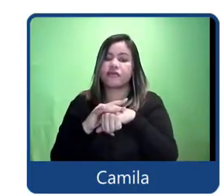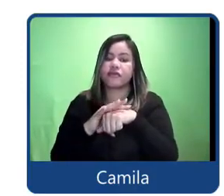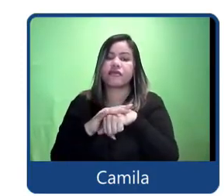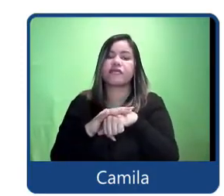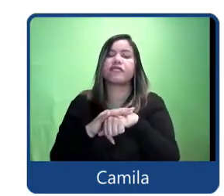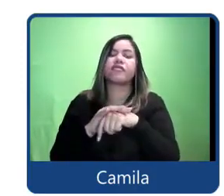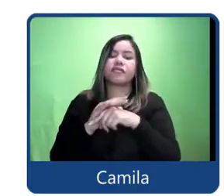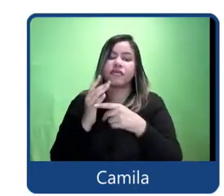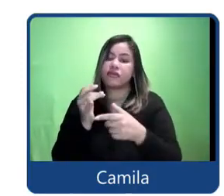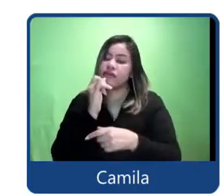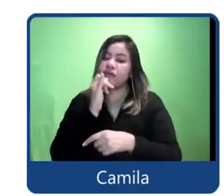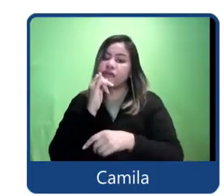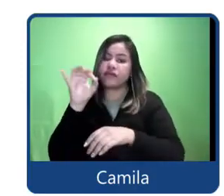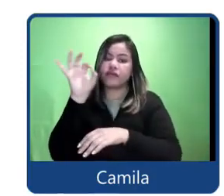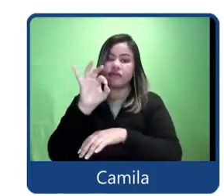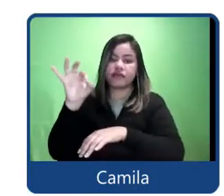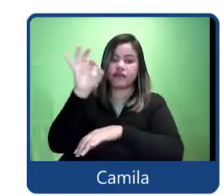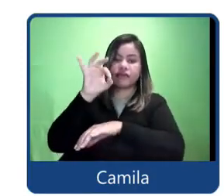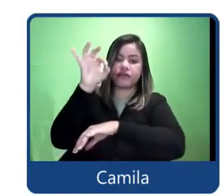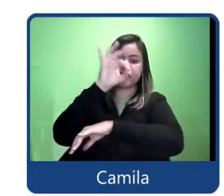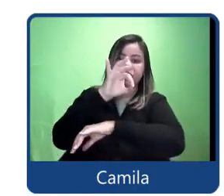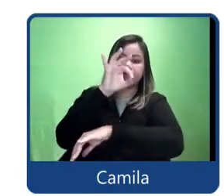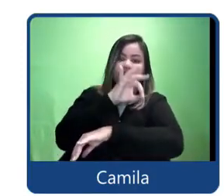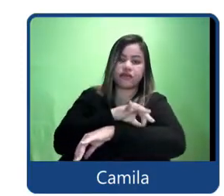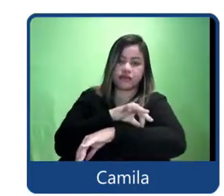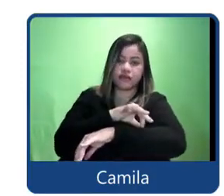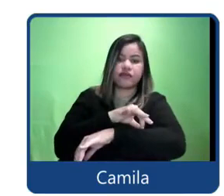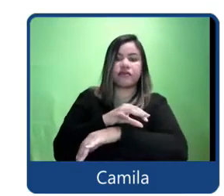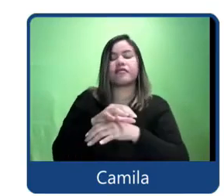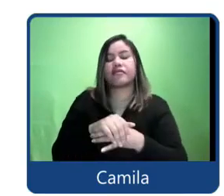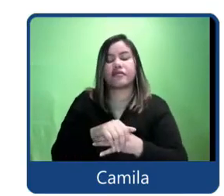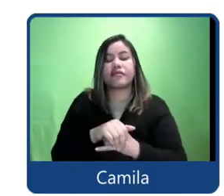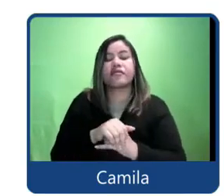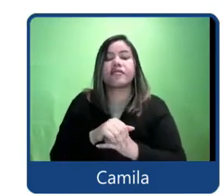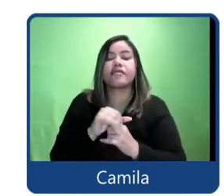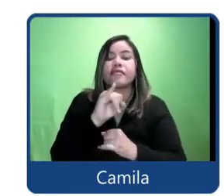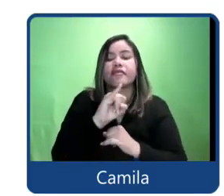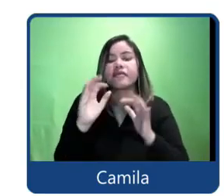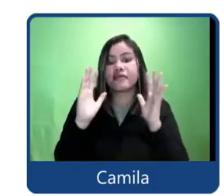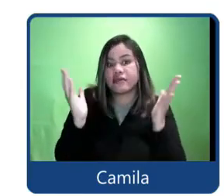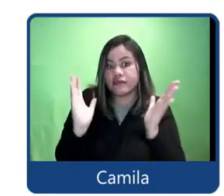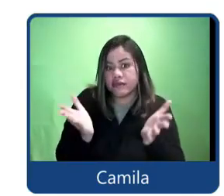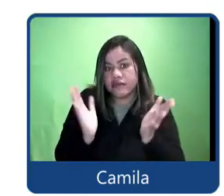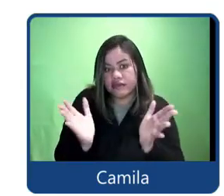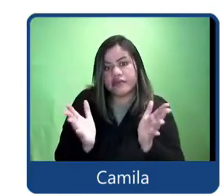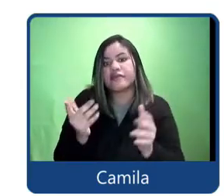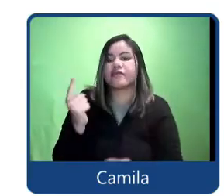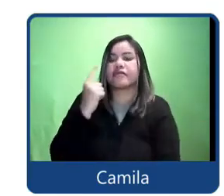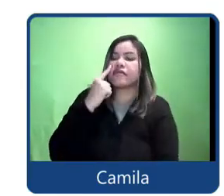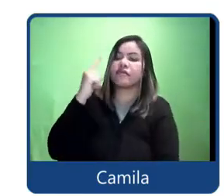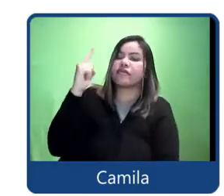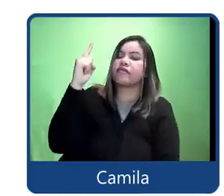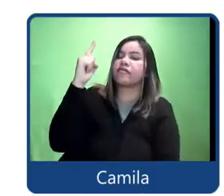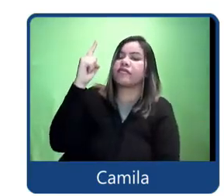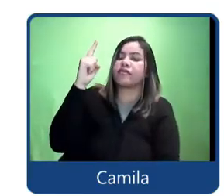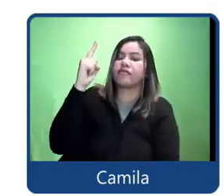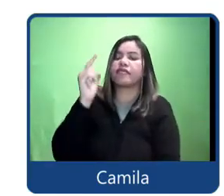como mosquitos, e assim, se a gente já tem, né, hoje em dia isso pode aumentar muito